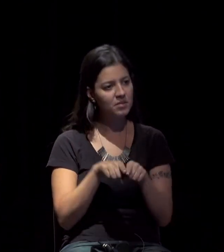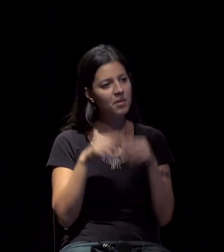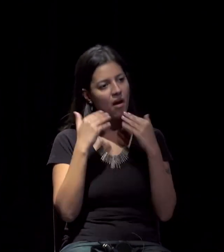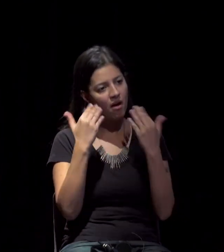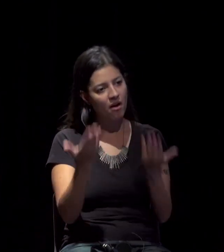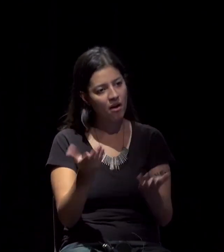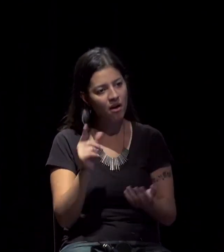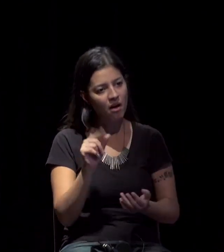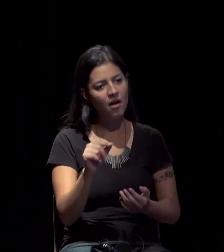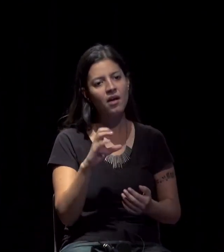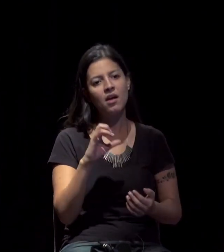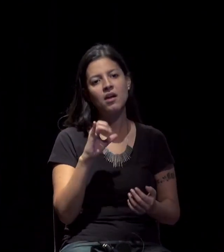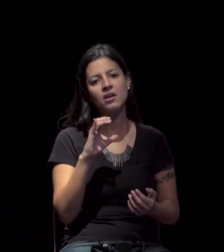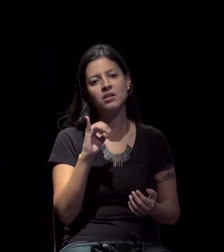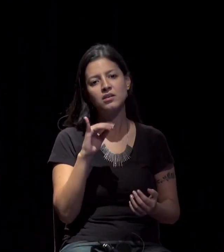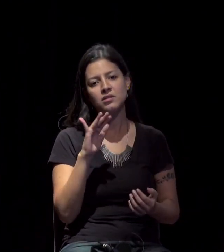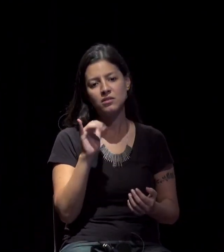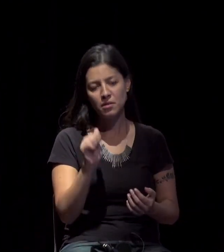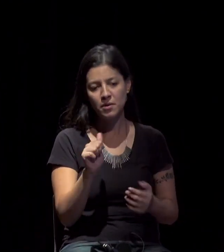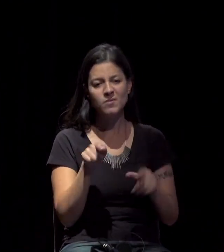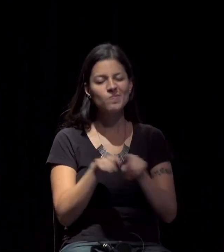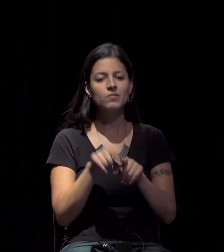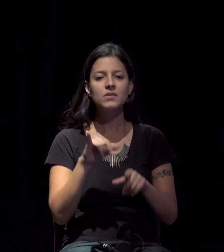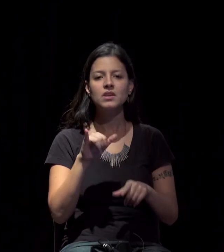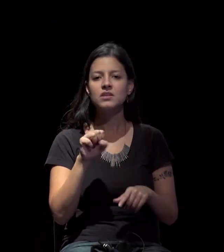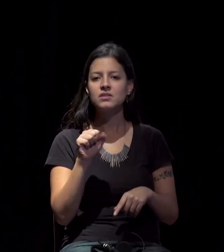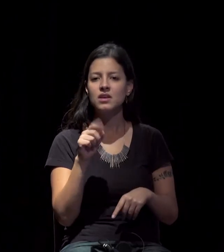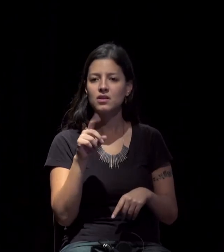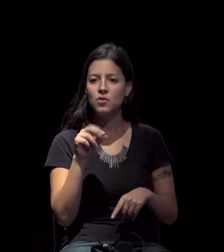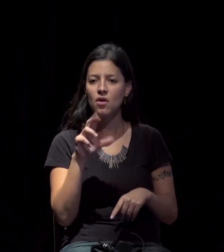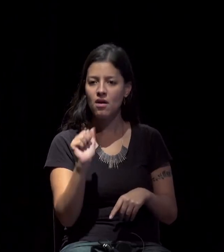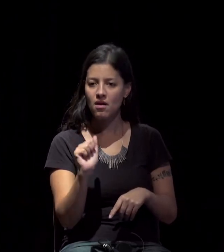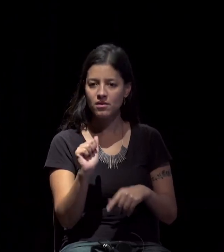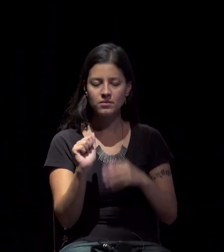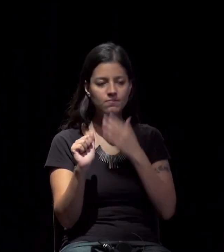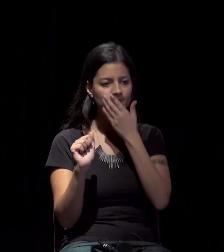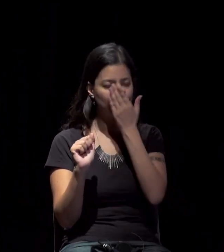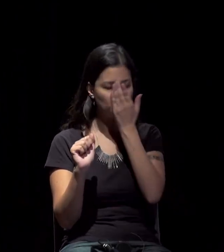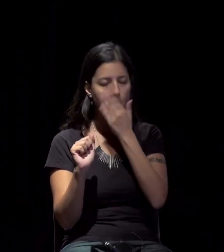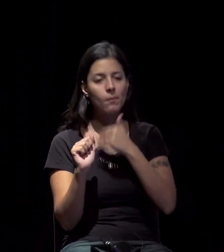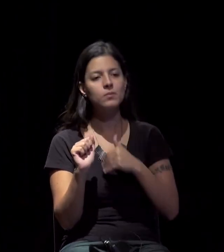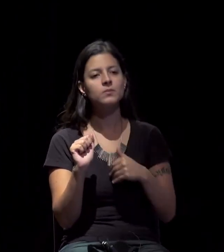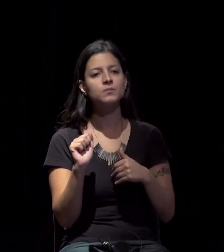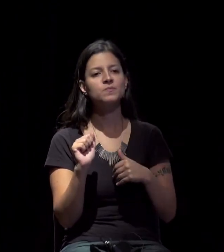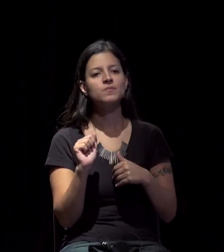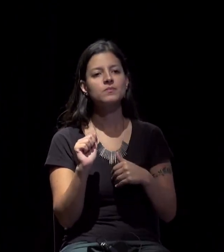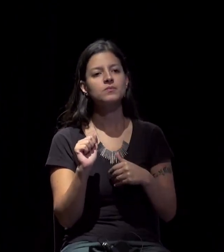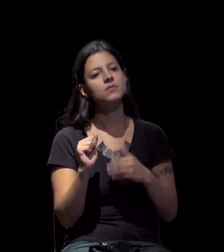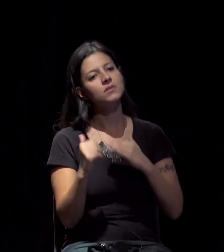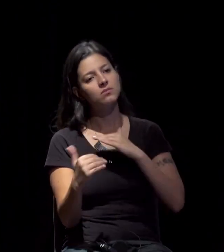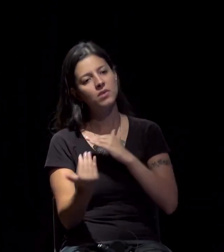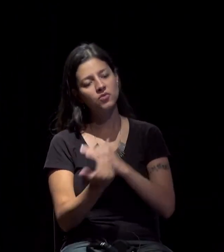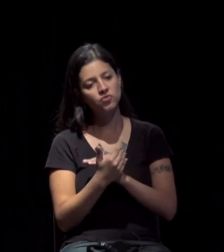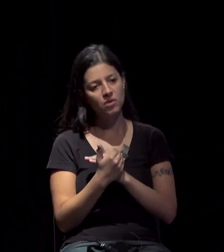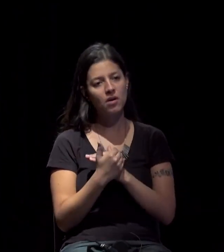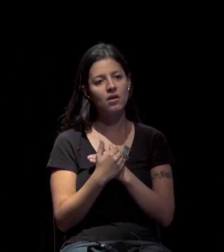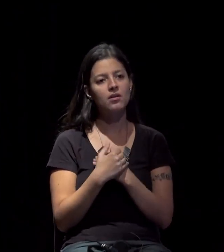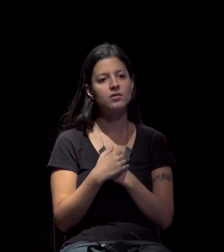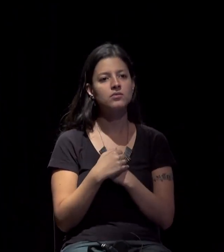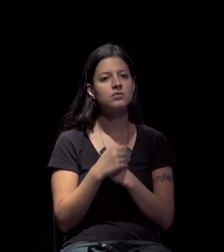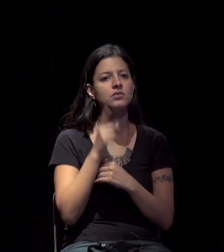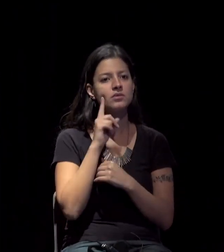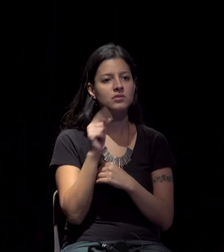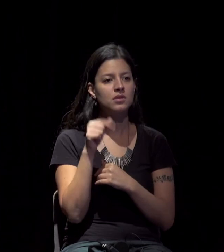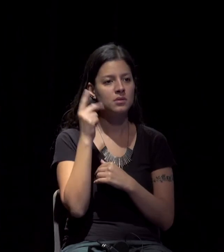agradecimentos também à Cíntia e à Isadora, que me permitiram circular com segurança e agilidade durante esses